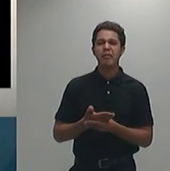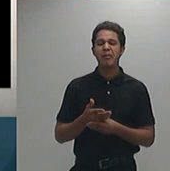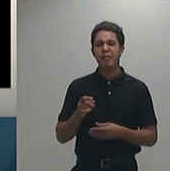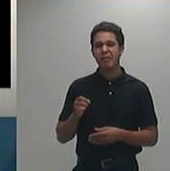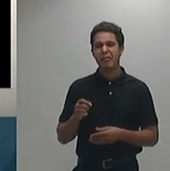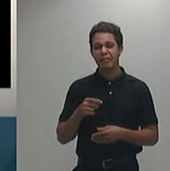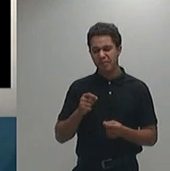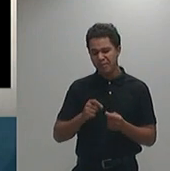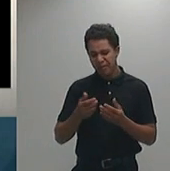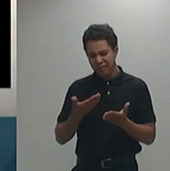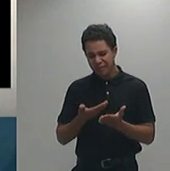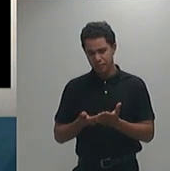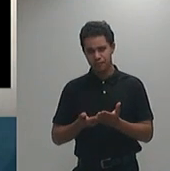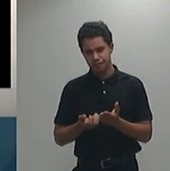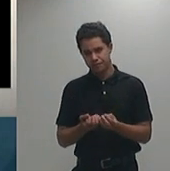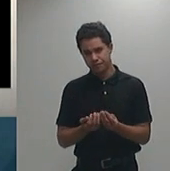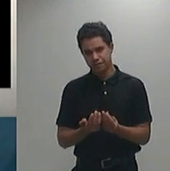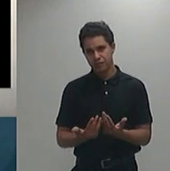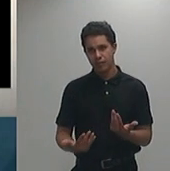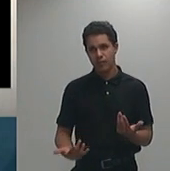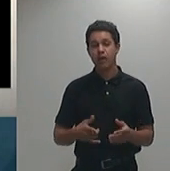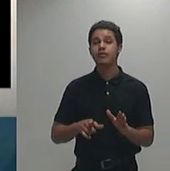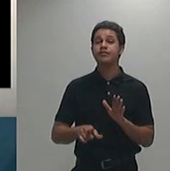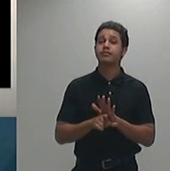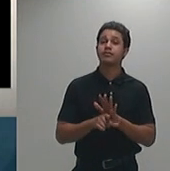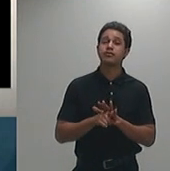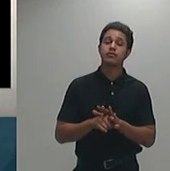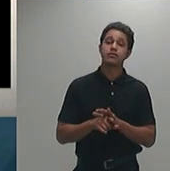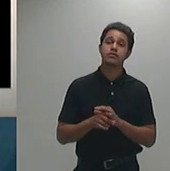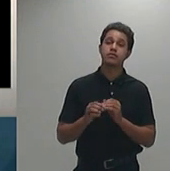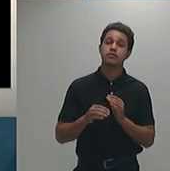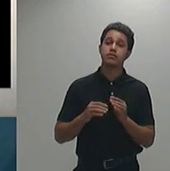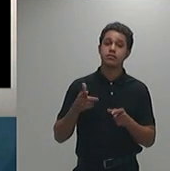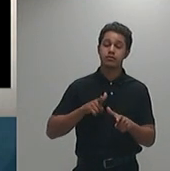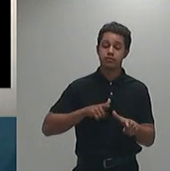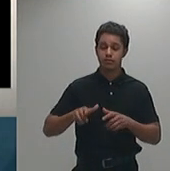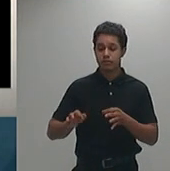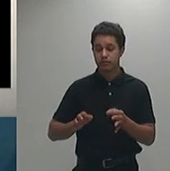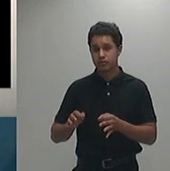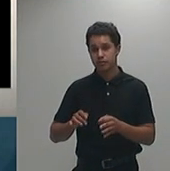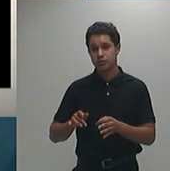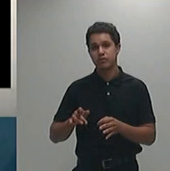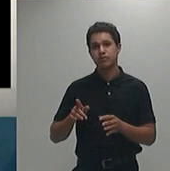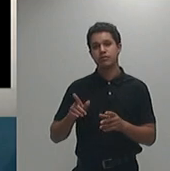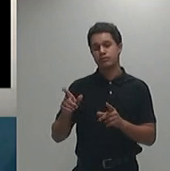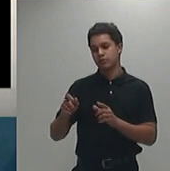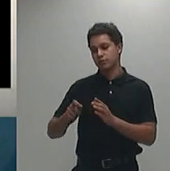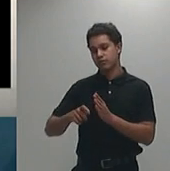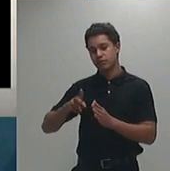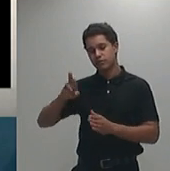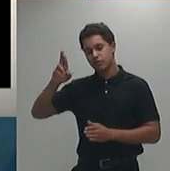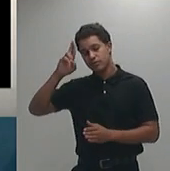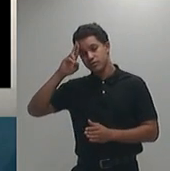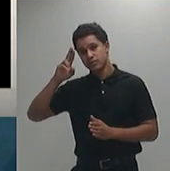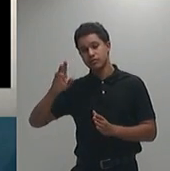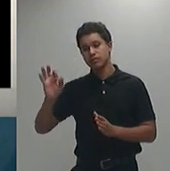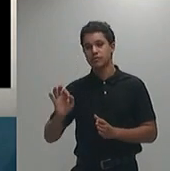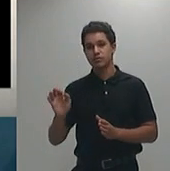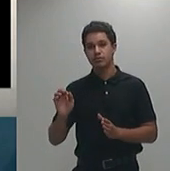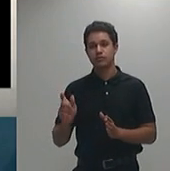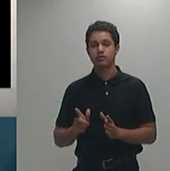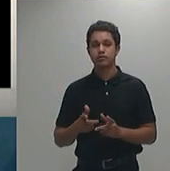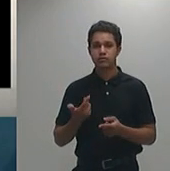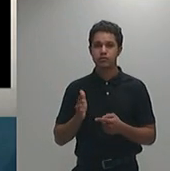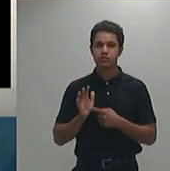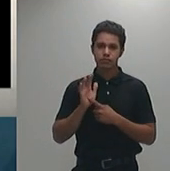a legitimidade extraordinária exercida pelos acionistas minoritários e só foi bem levantado só Tecnicamente chama